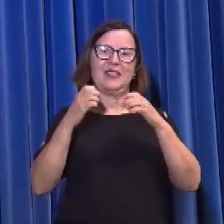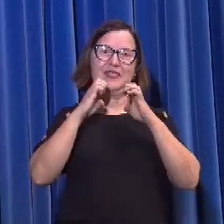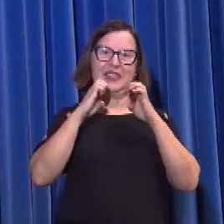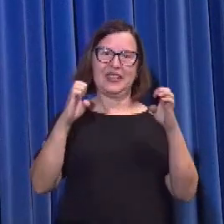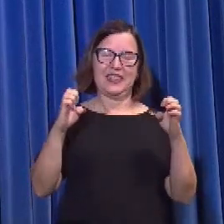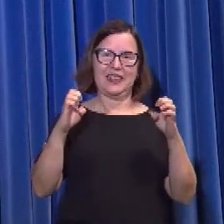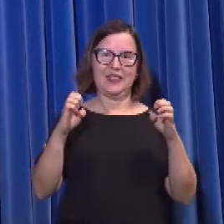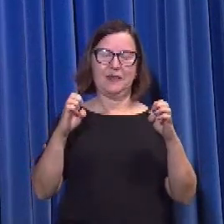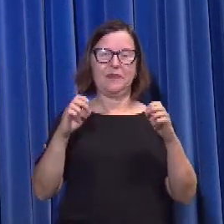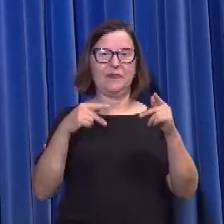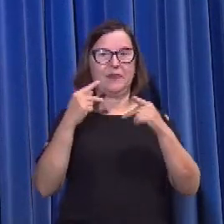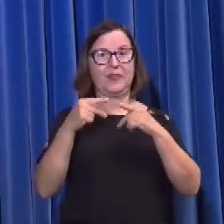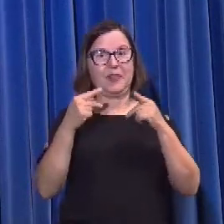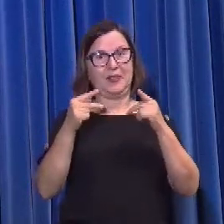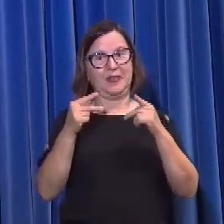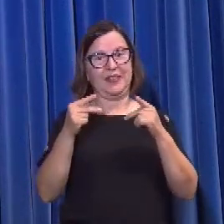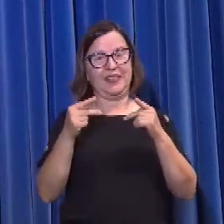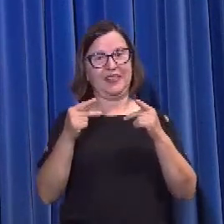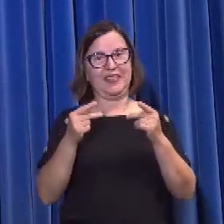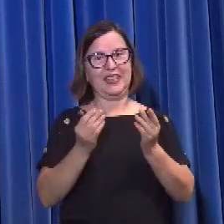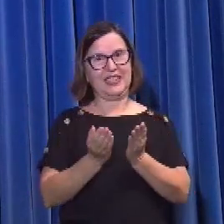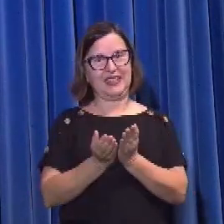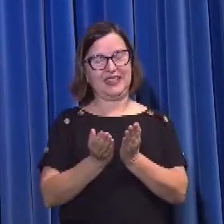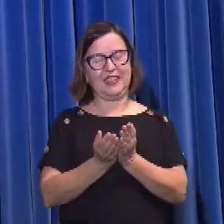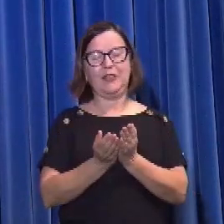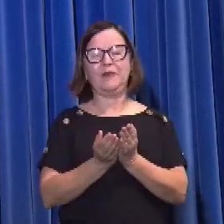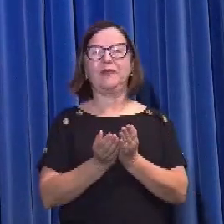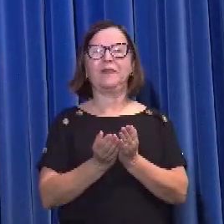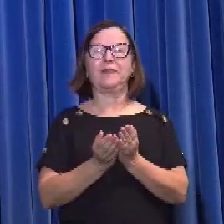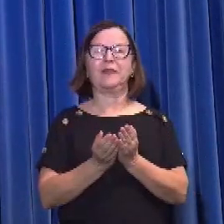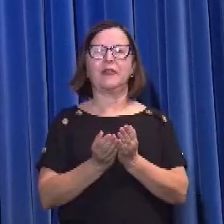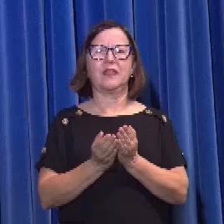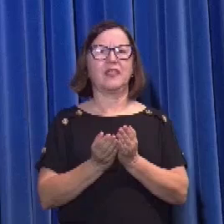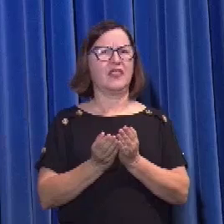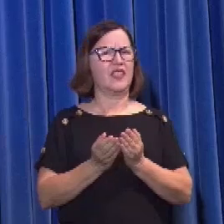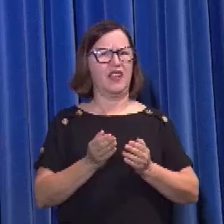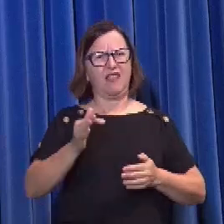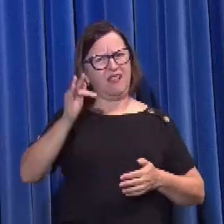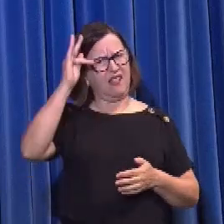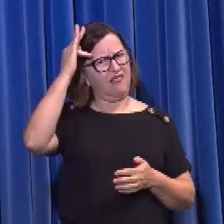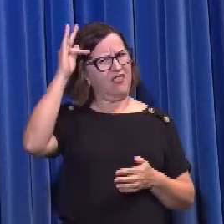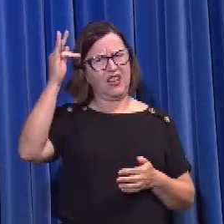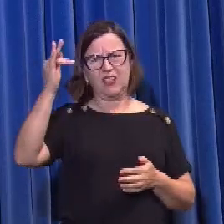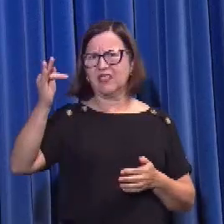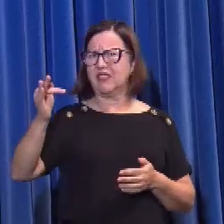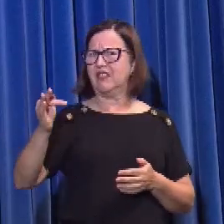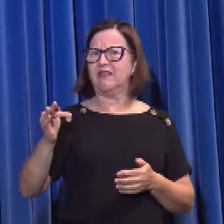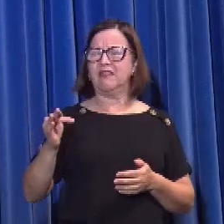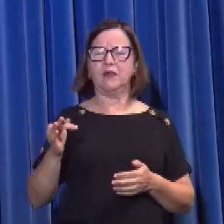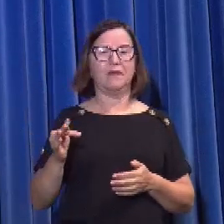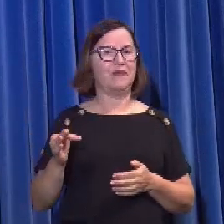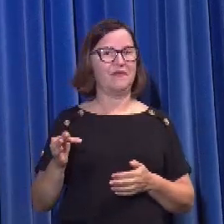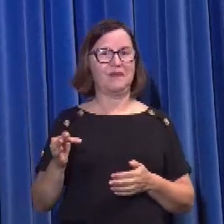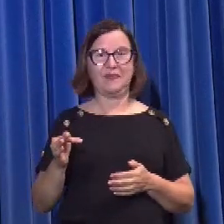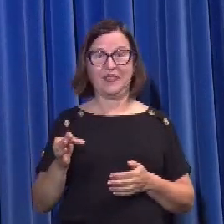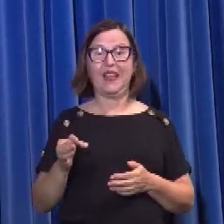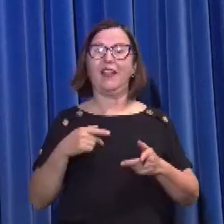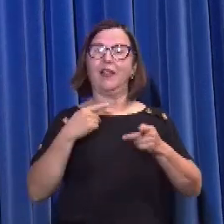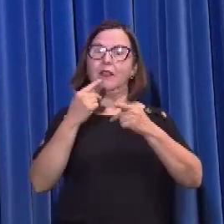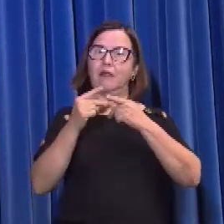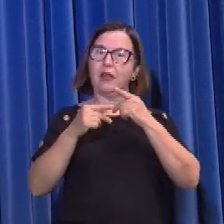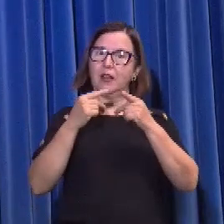de cristianismo, nós não estamos falando aqui de uma simples filosofia de vida. Nós estamos falando de